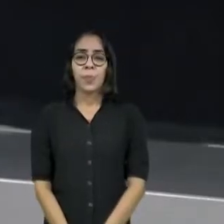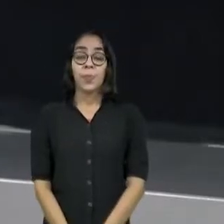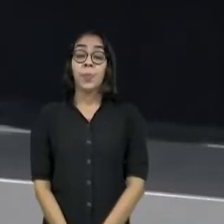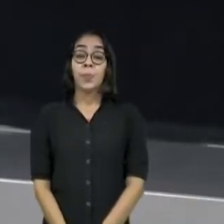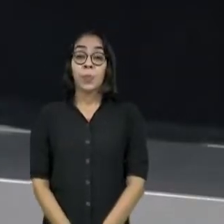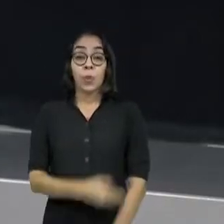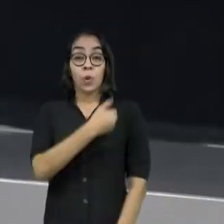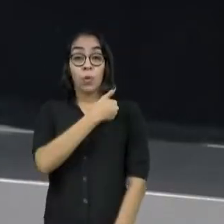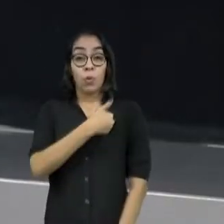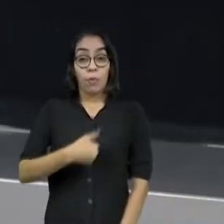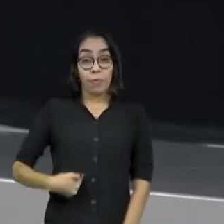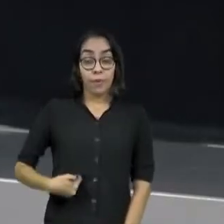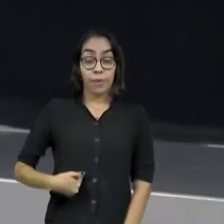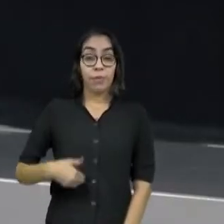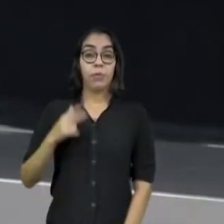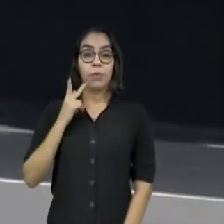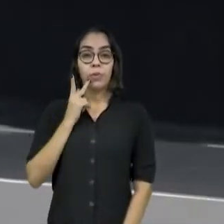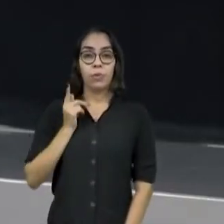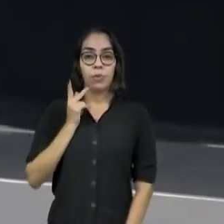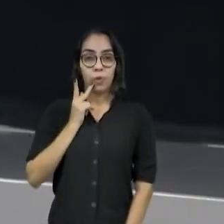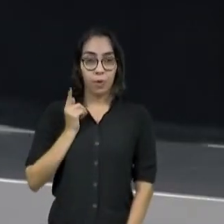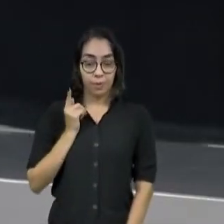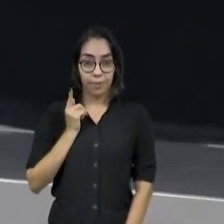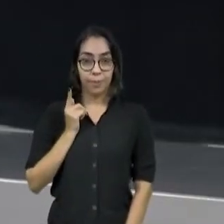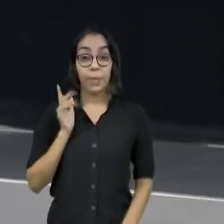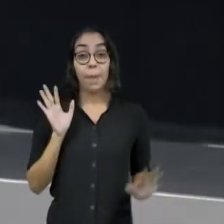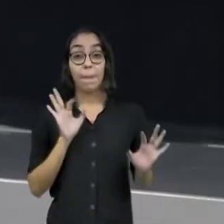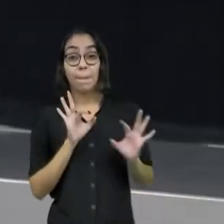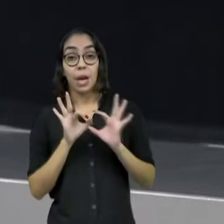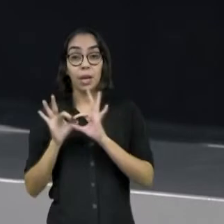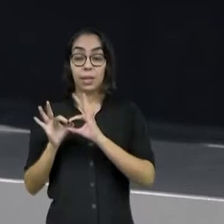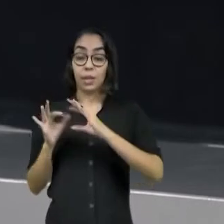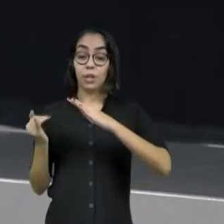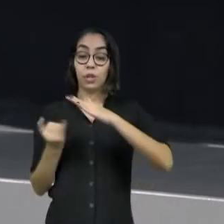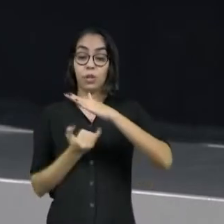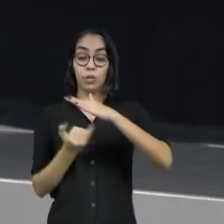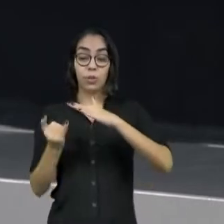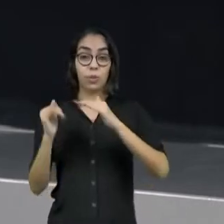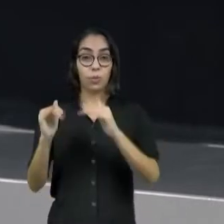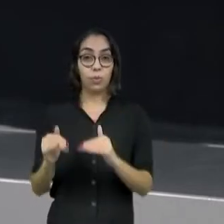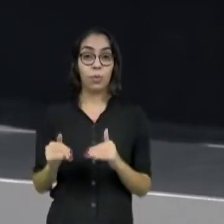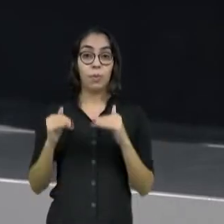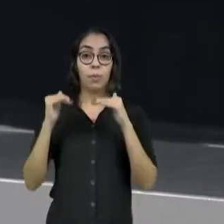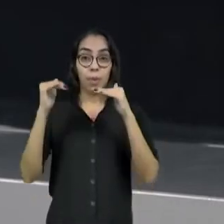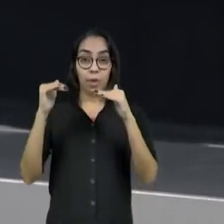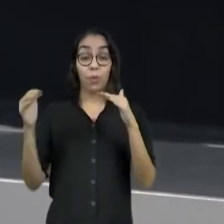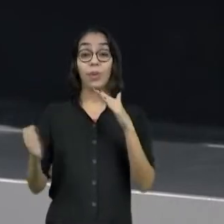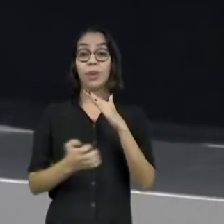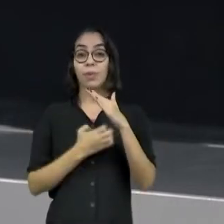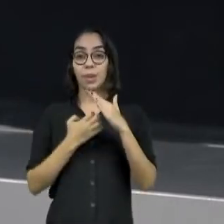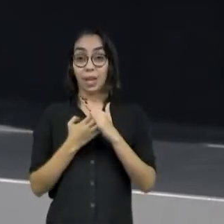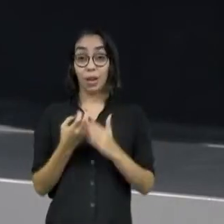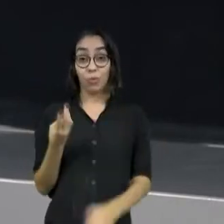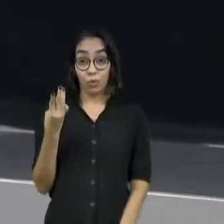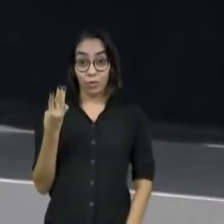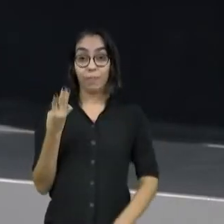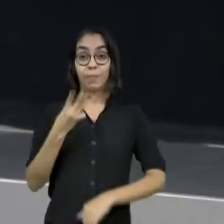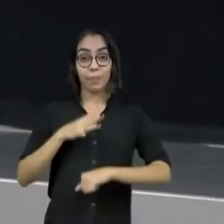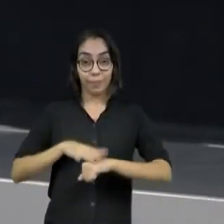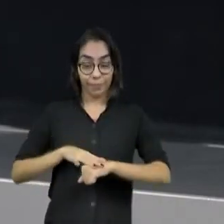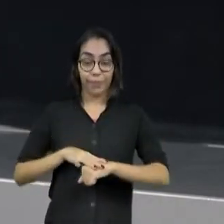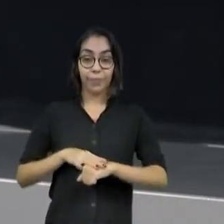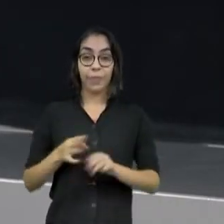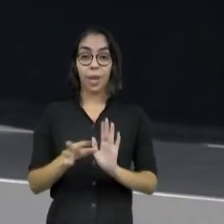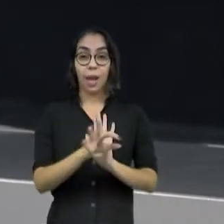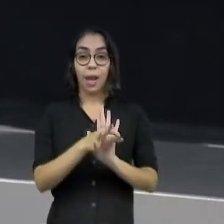O governo do Ceará, instituições de ensino superior e empresariado firmam parceria para capacitar